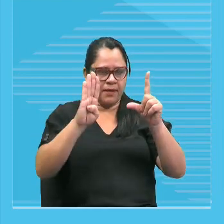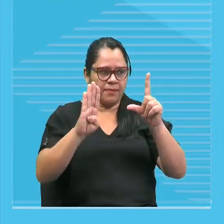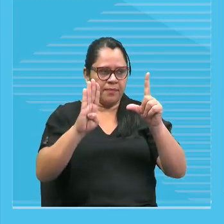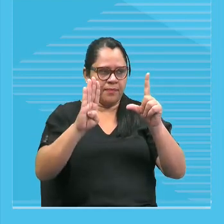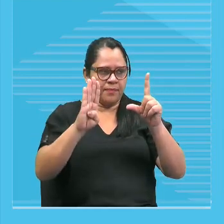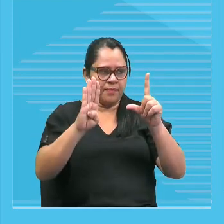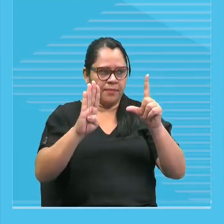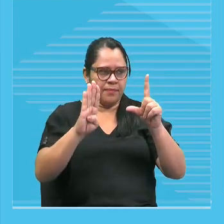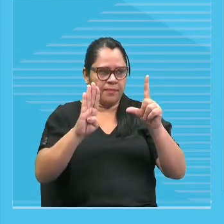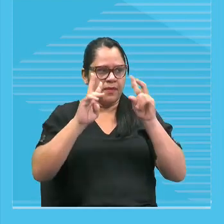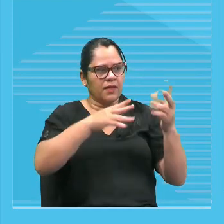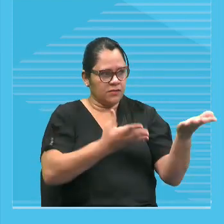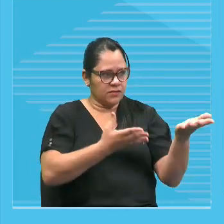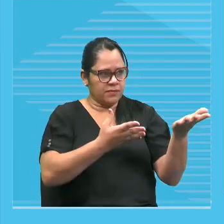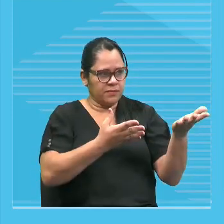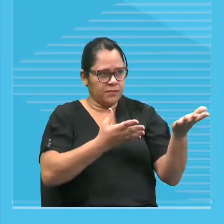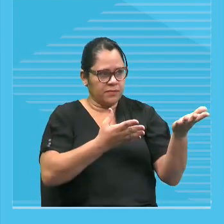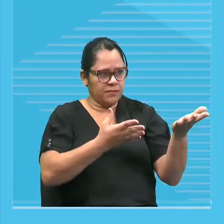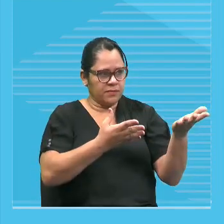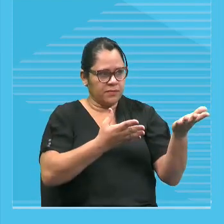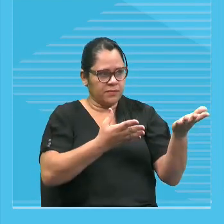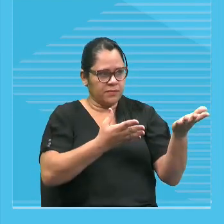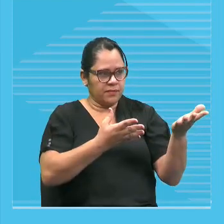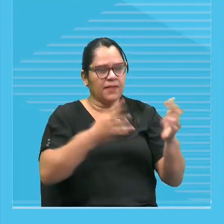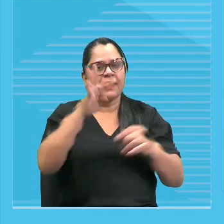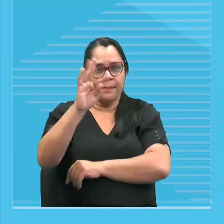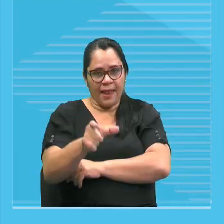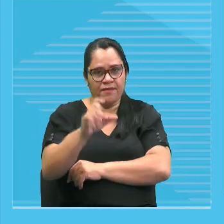mecânico oficina mecânica